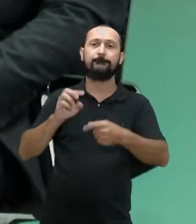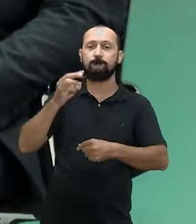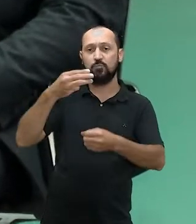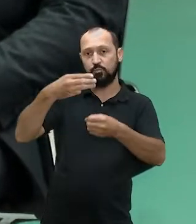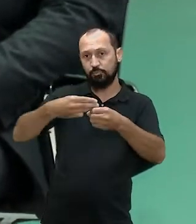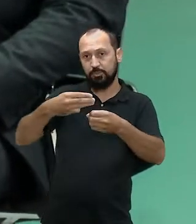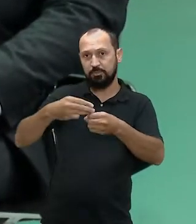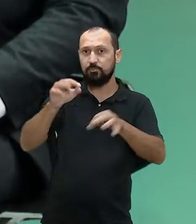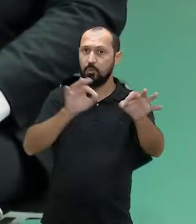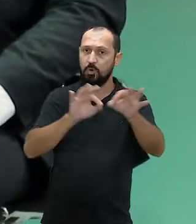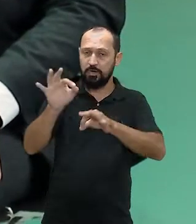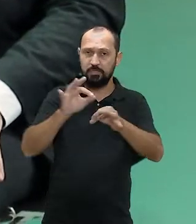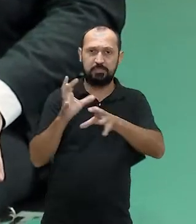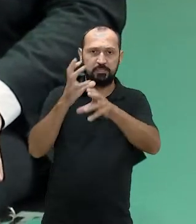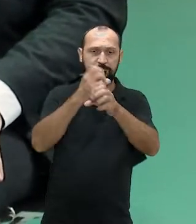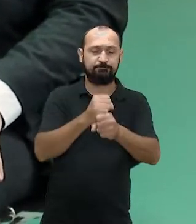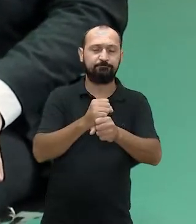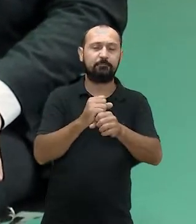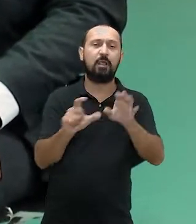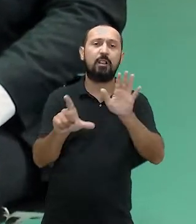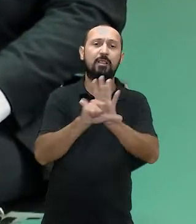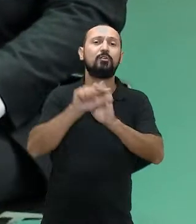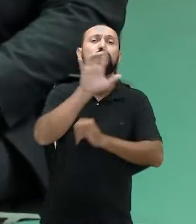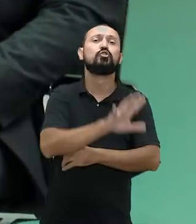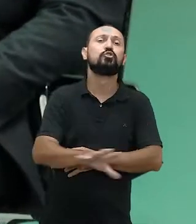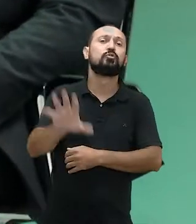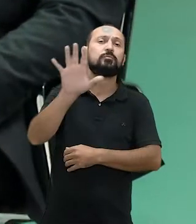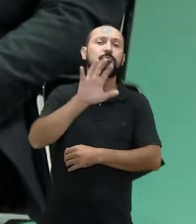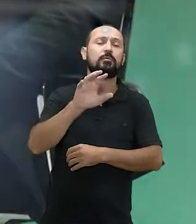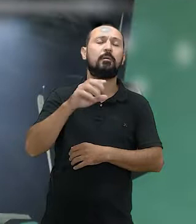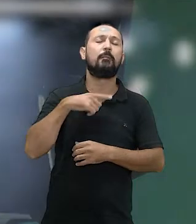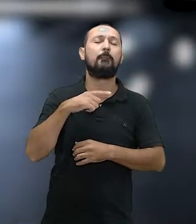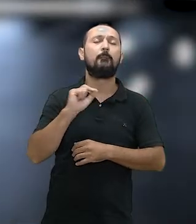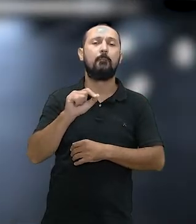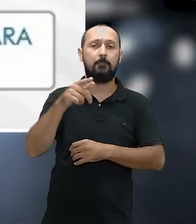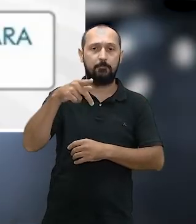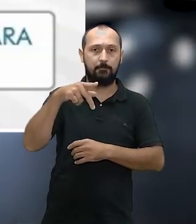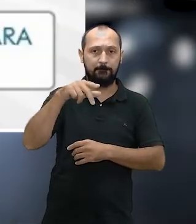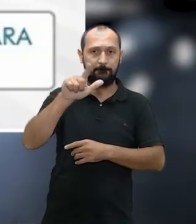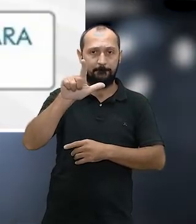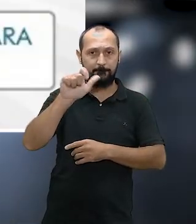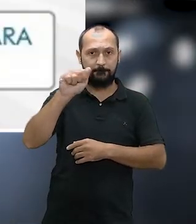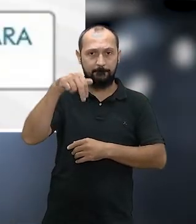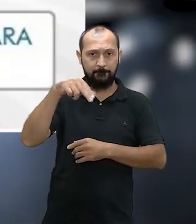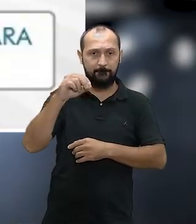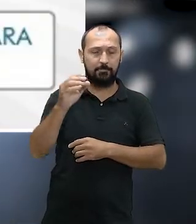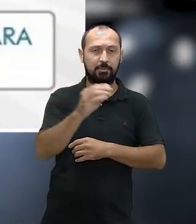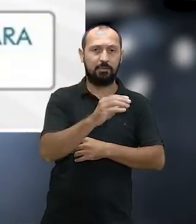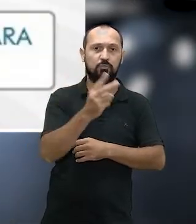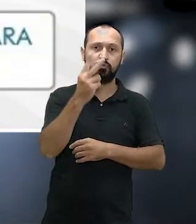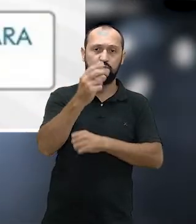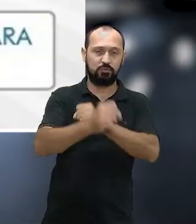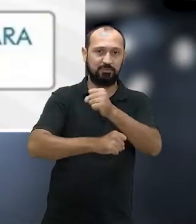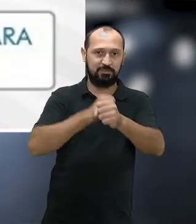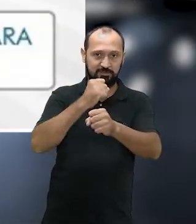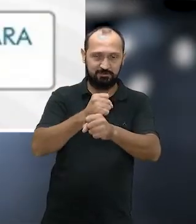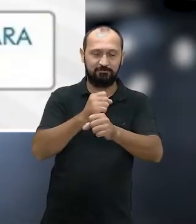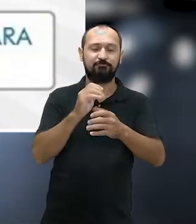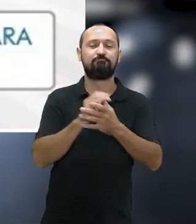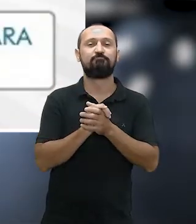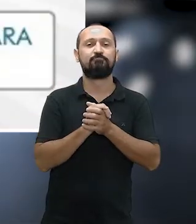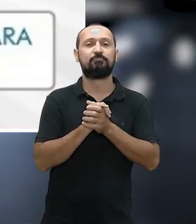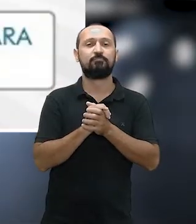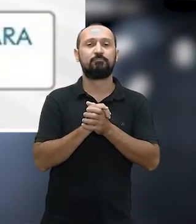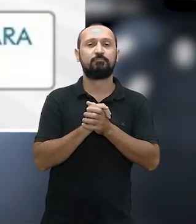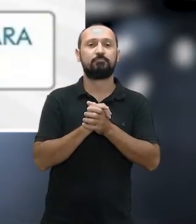ano. A lei mais abrangente se chama Plano Plurianual. Plano Plurianual. Exato. Que tem